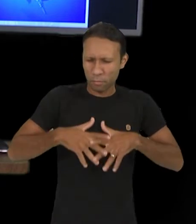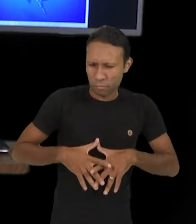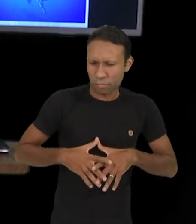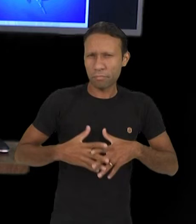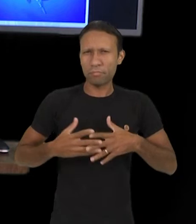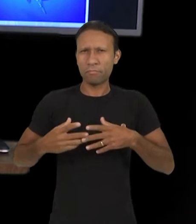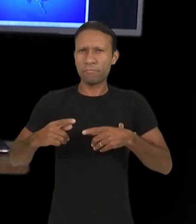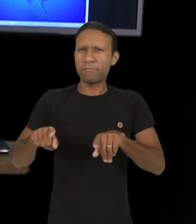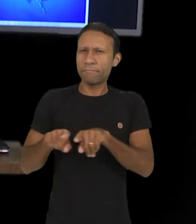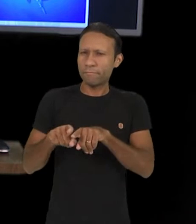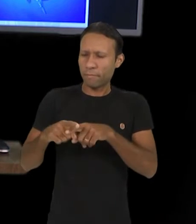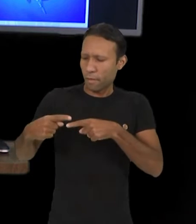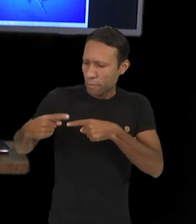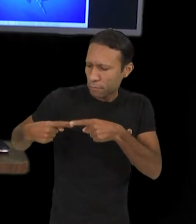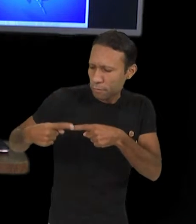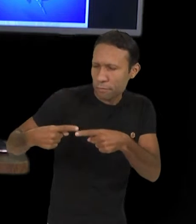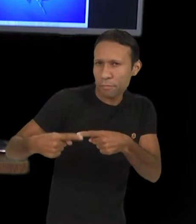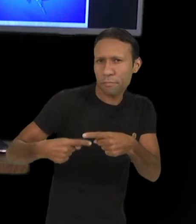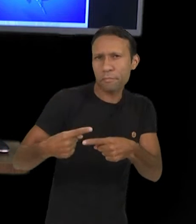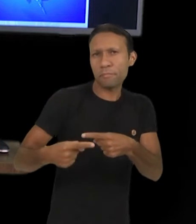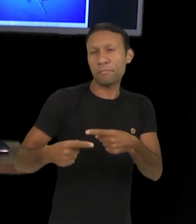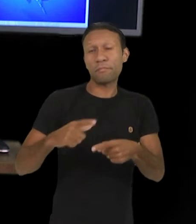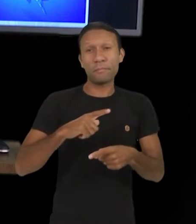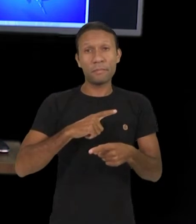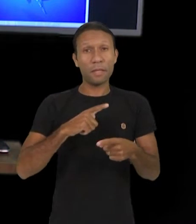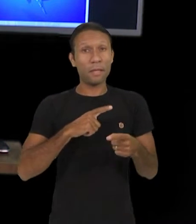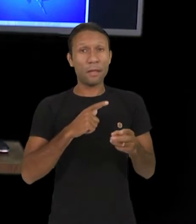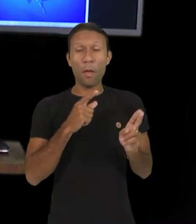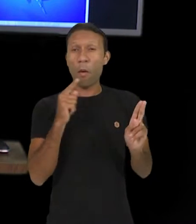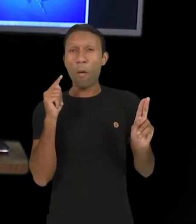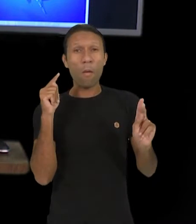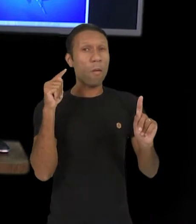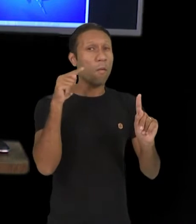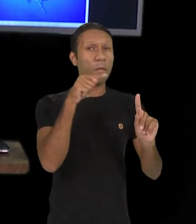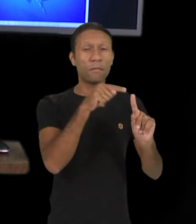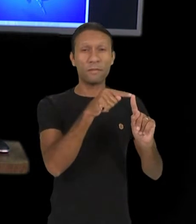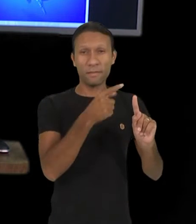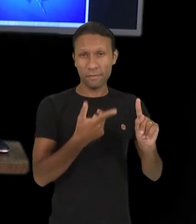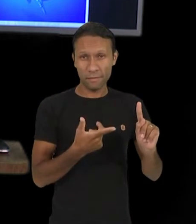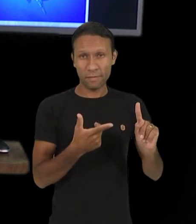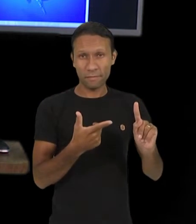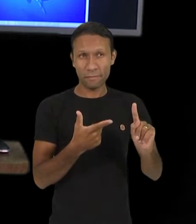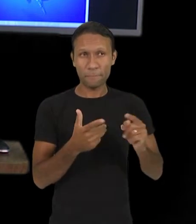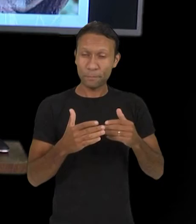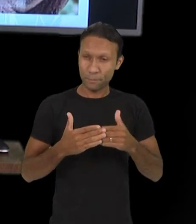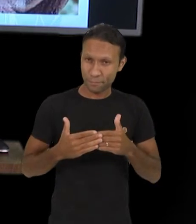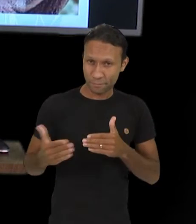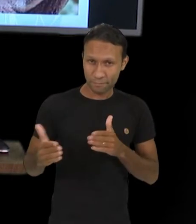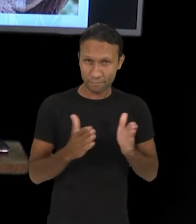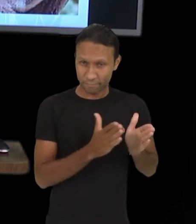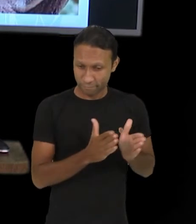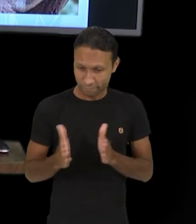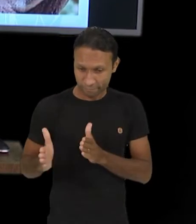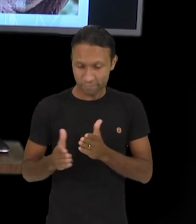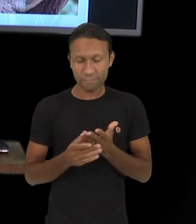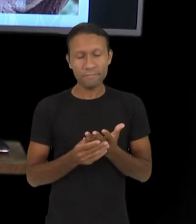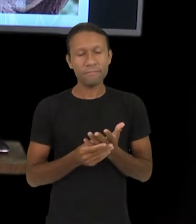também se reproduz e ela também tem finalidades, tá bom? Então, vamos na sequência aqui.